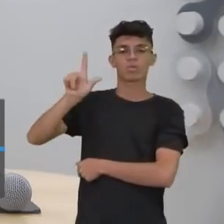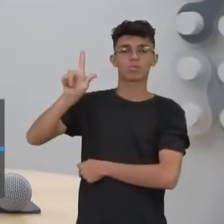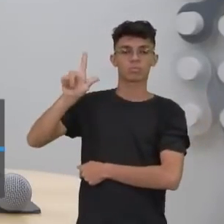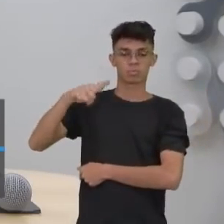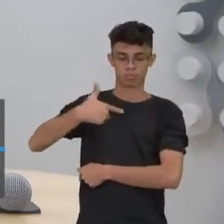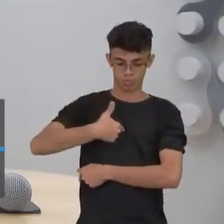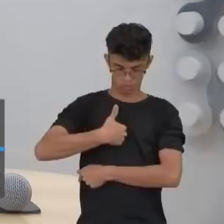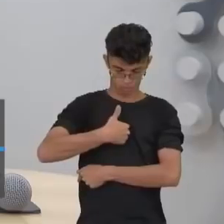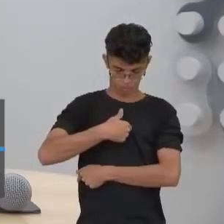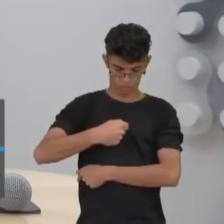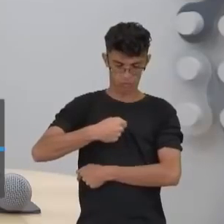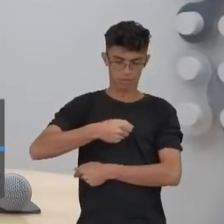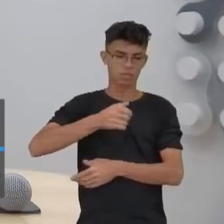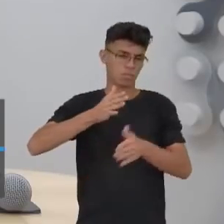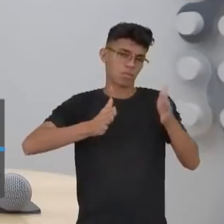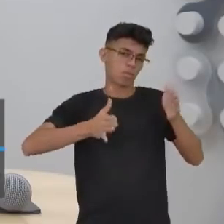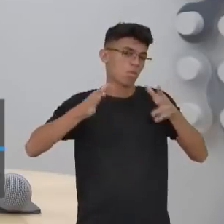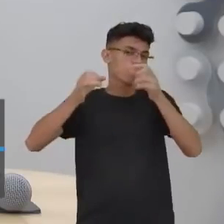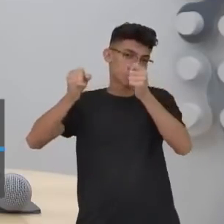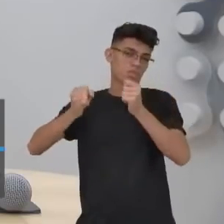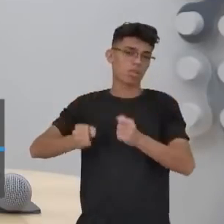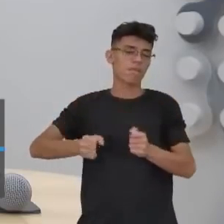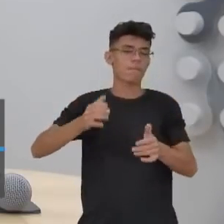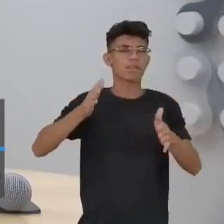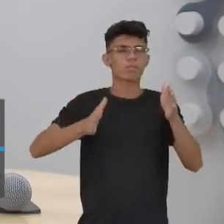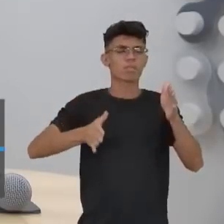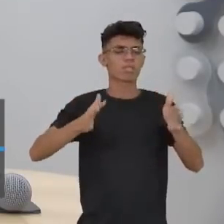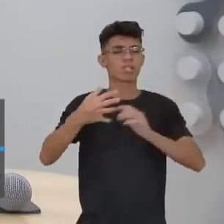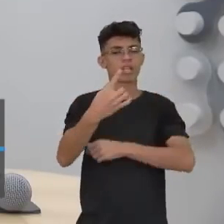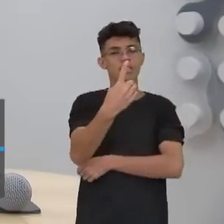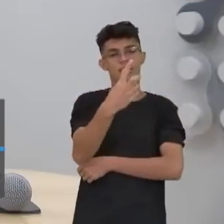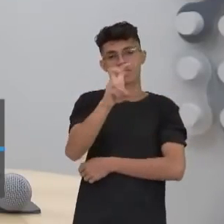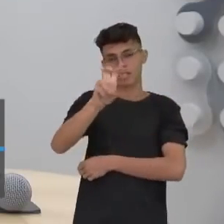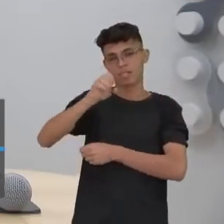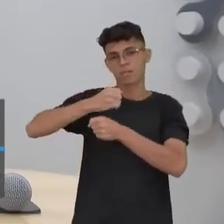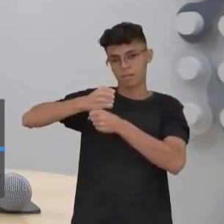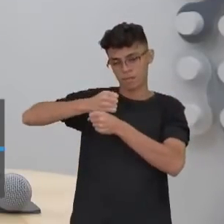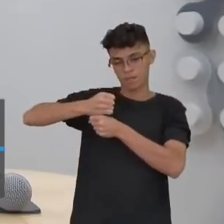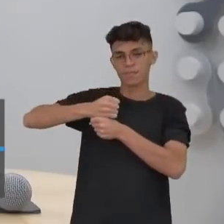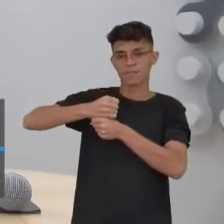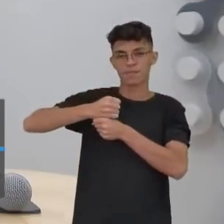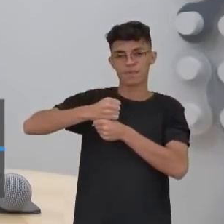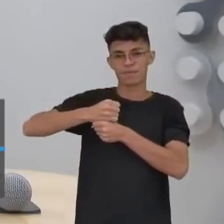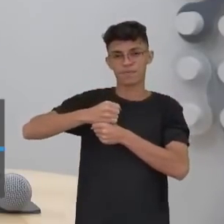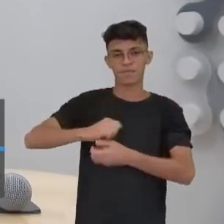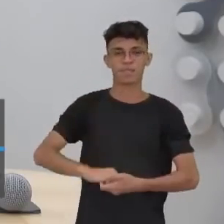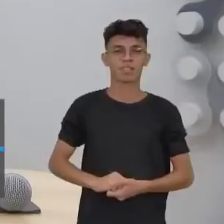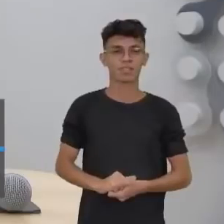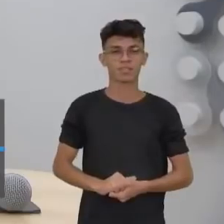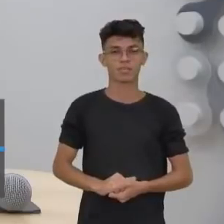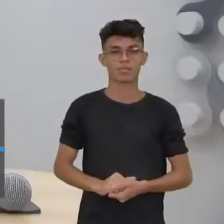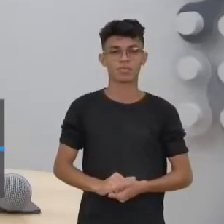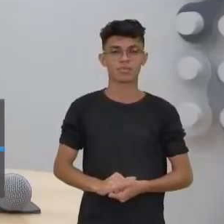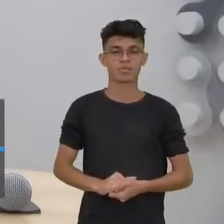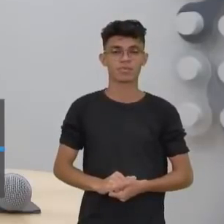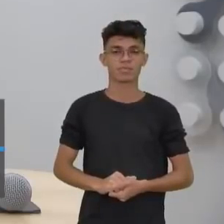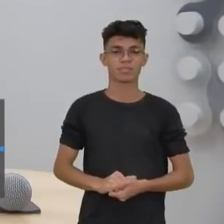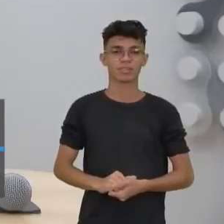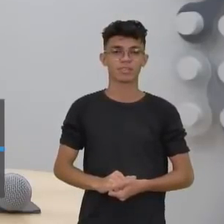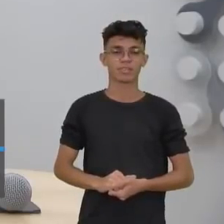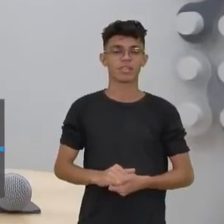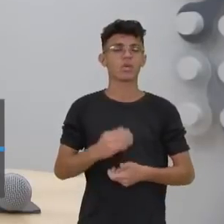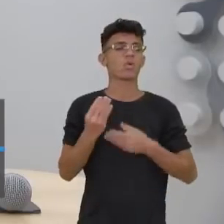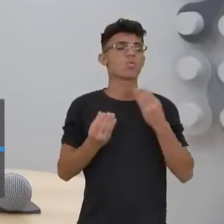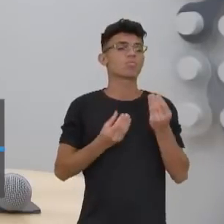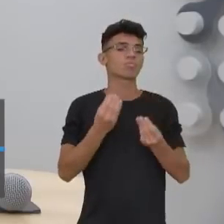primeiro momento dele no poder, que durou 15 anos, certo? Vamos ver aí um pouquinho, então, como é